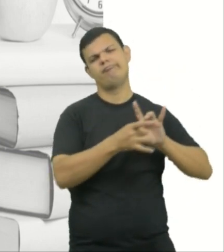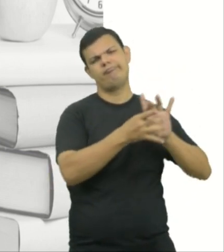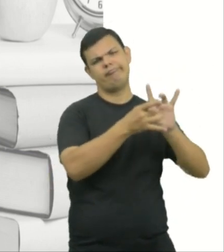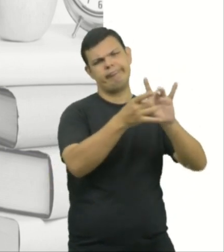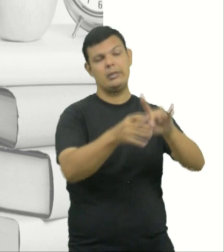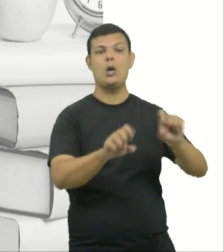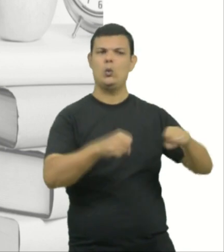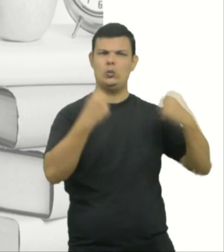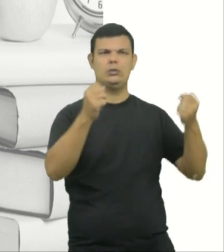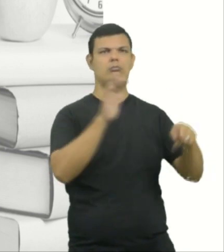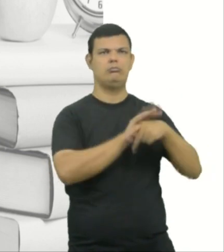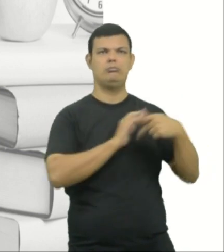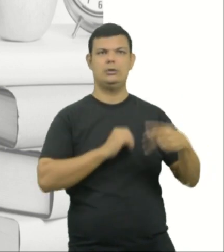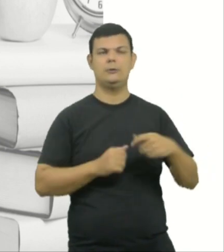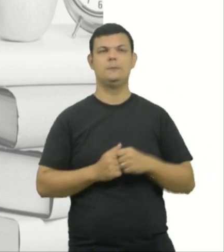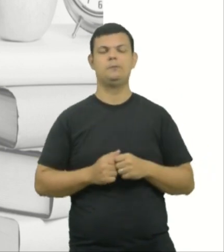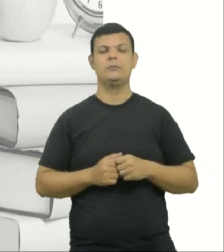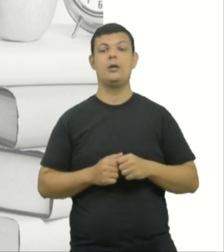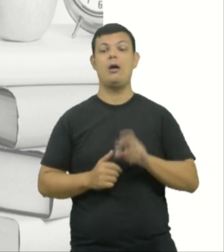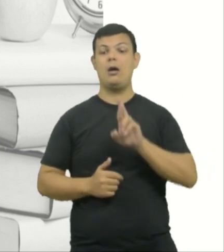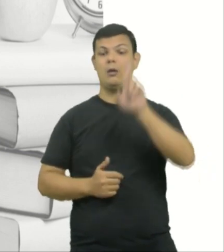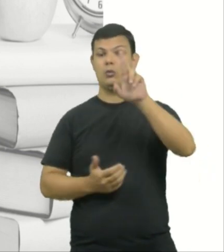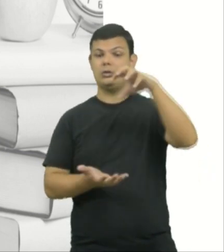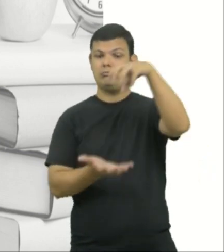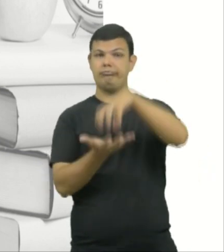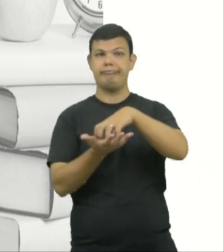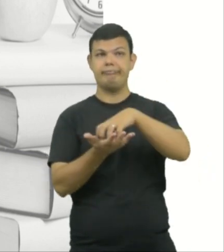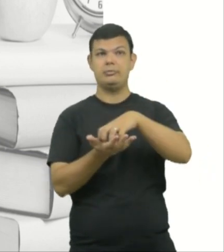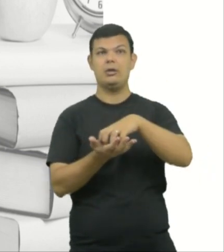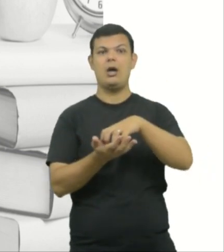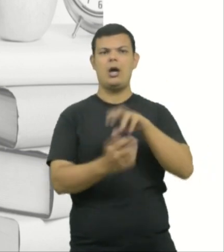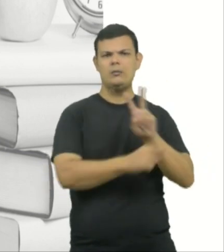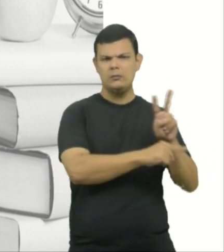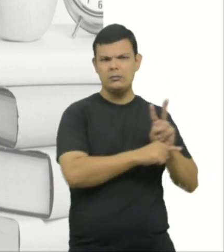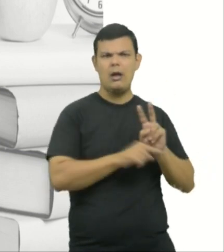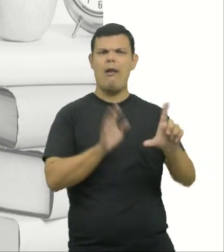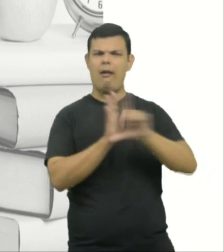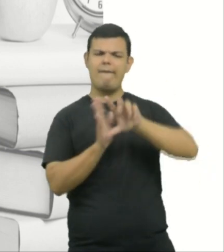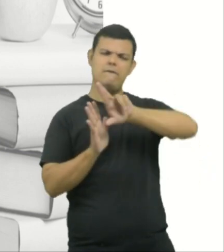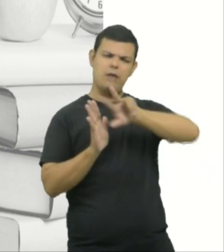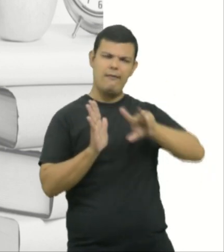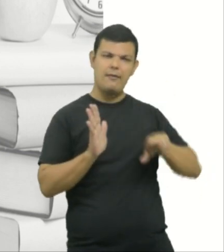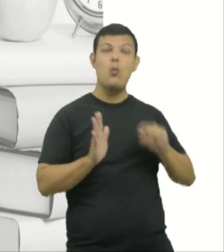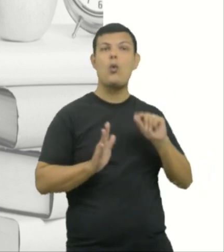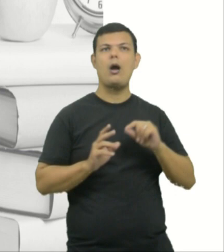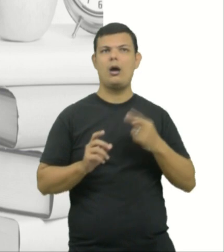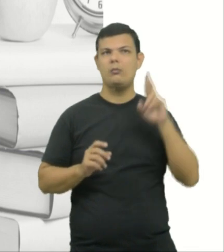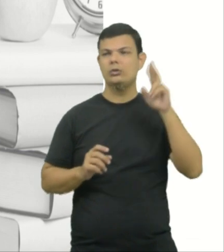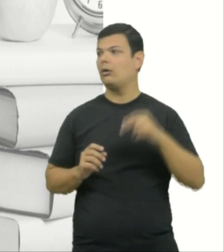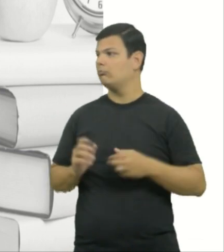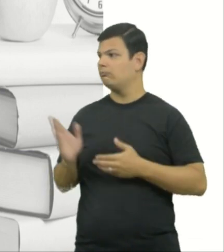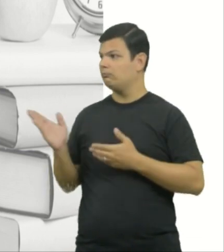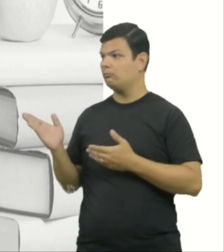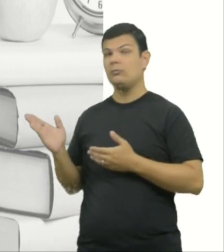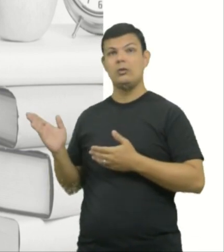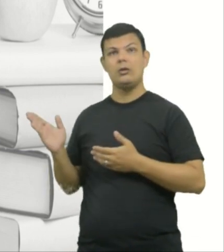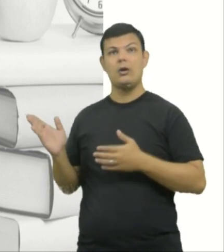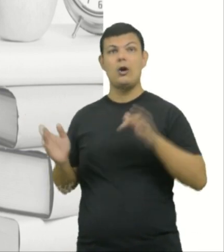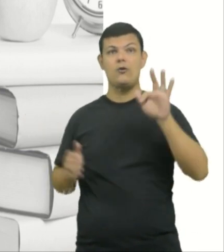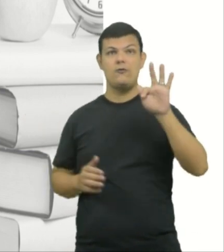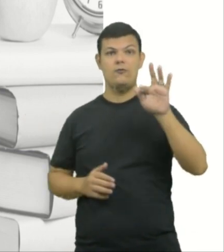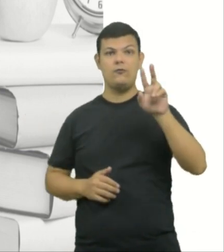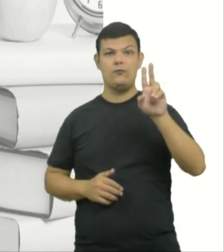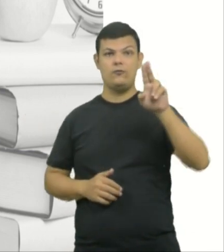lutas que eles possuem. Quem é responsável para regularizar todo esse processo no Brasil é o que nós falamos na aula passada, é